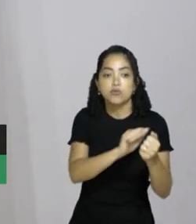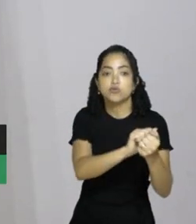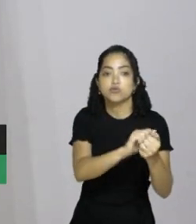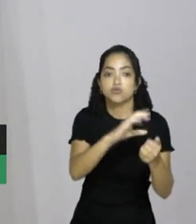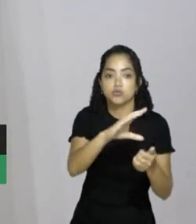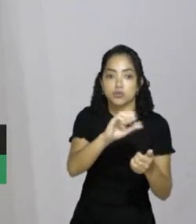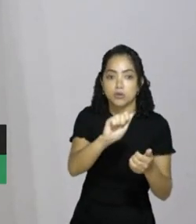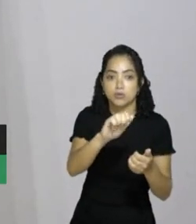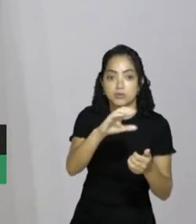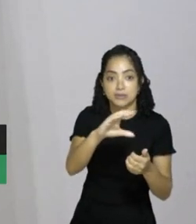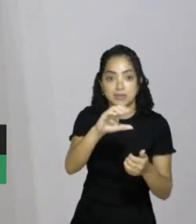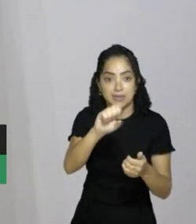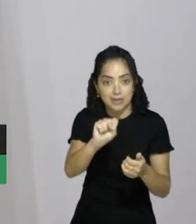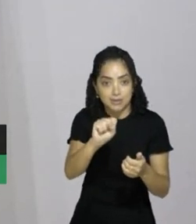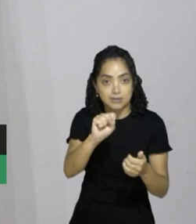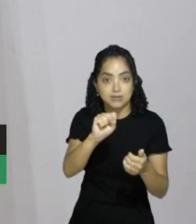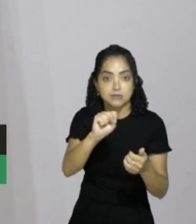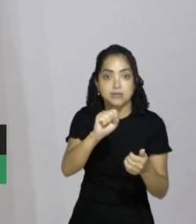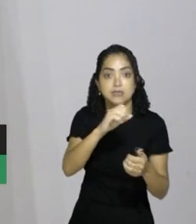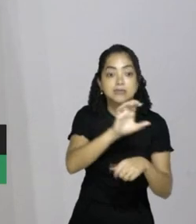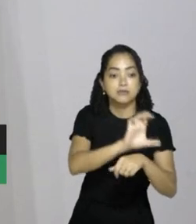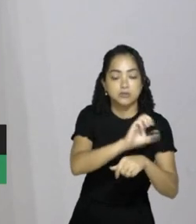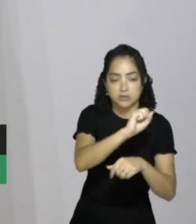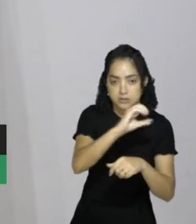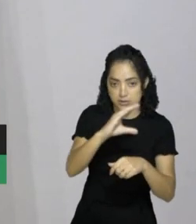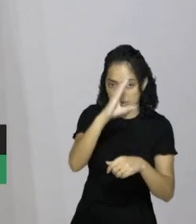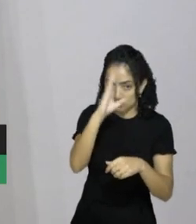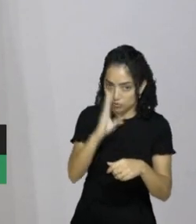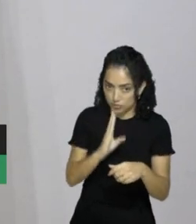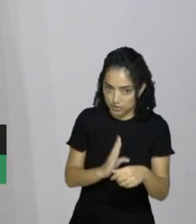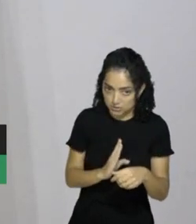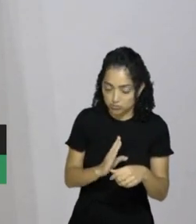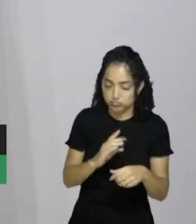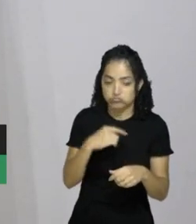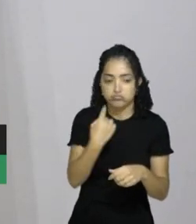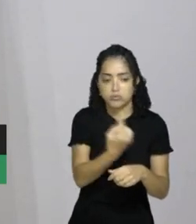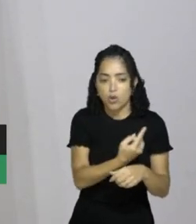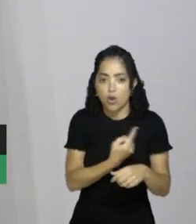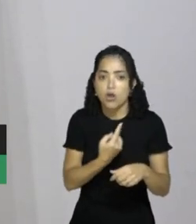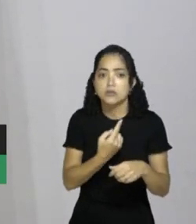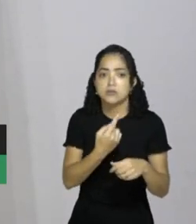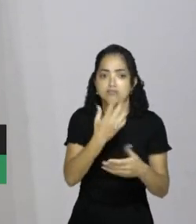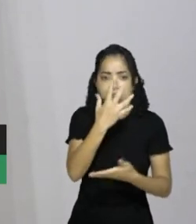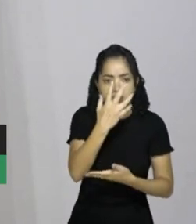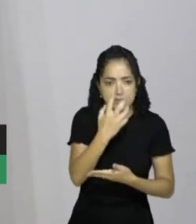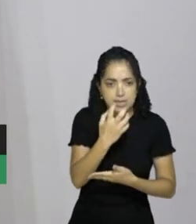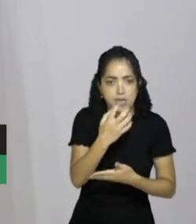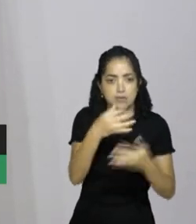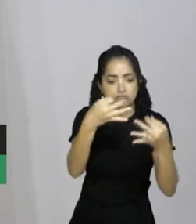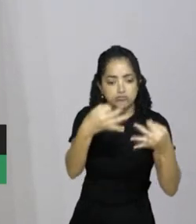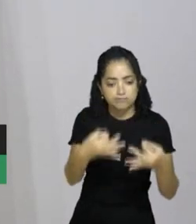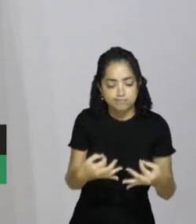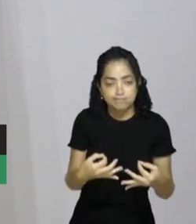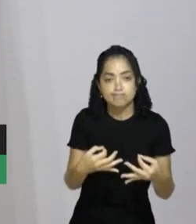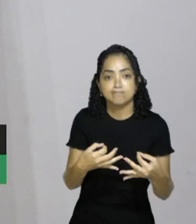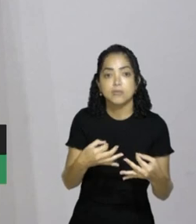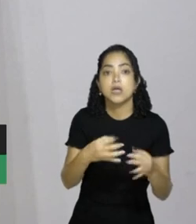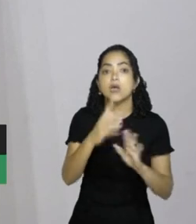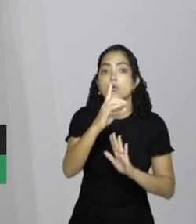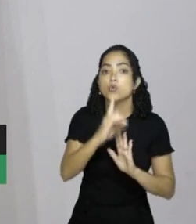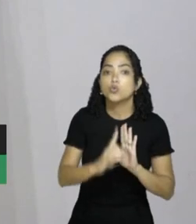de Santa Catarina e do Brasil nós somos pessoas sérias corretas que temos o